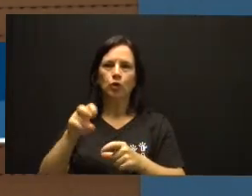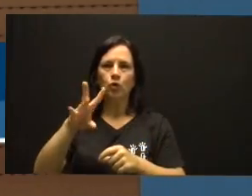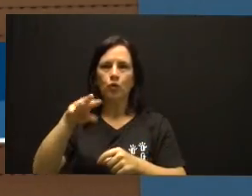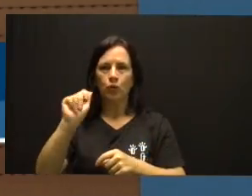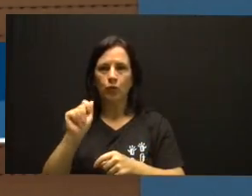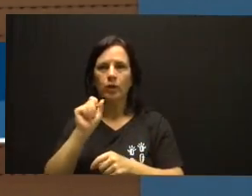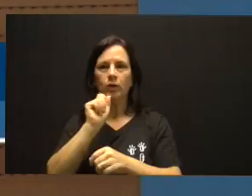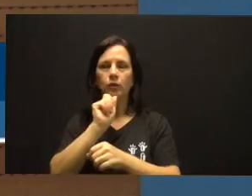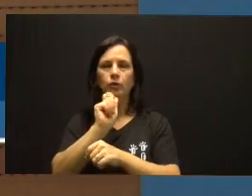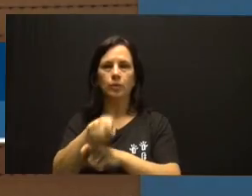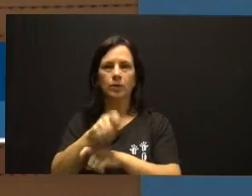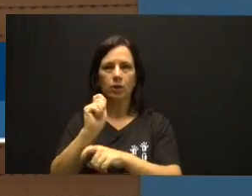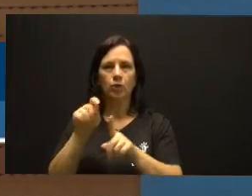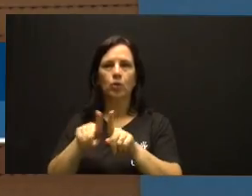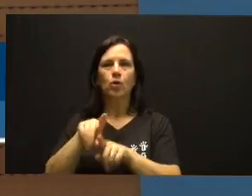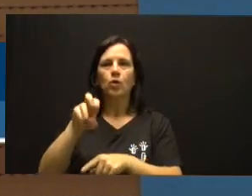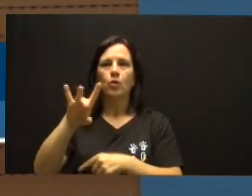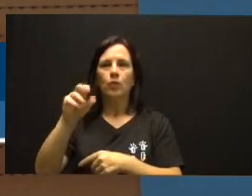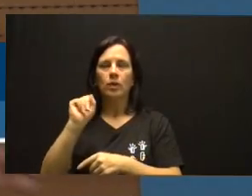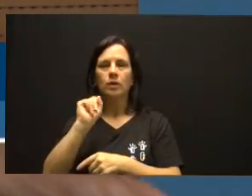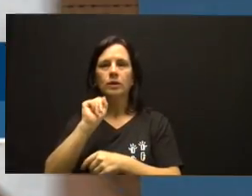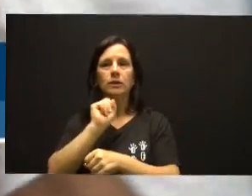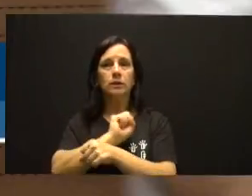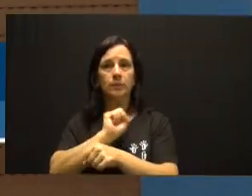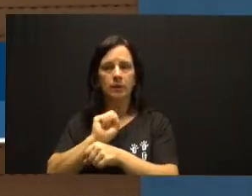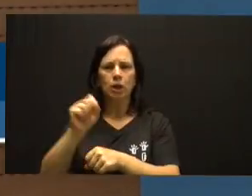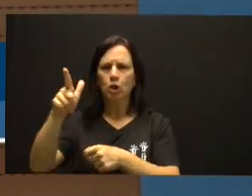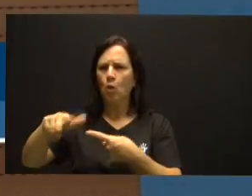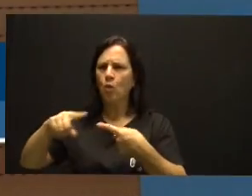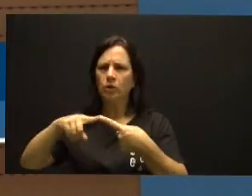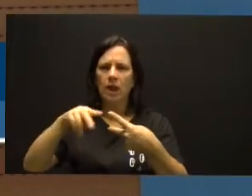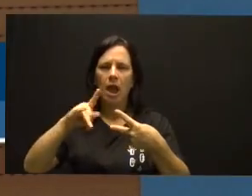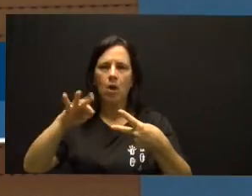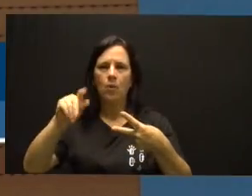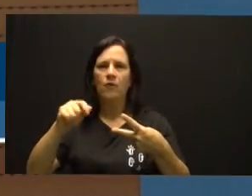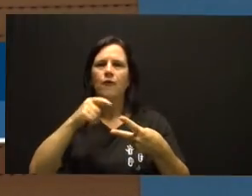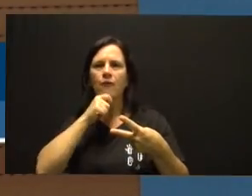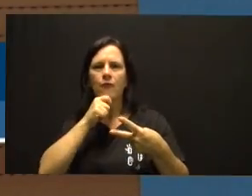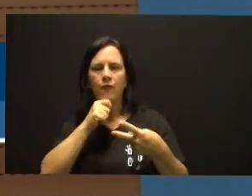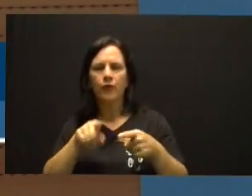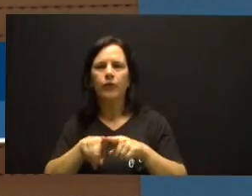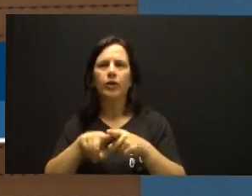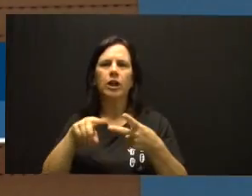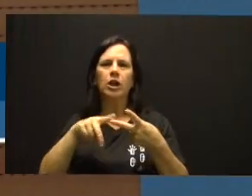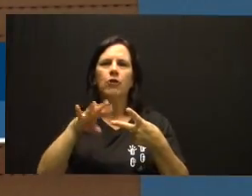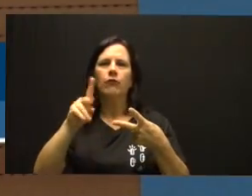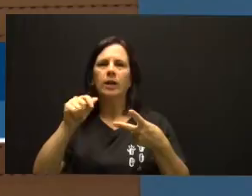Pescadores, Vila Esperança, seja Água Fria e outros mais, Vila Natal, eu acho que se tiver